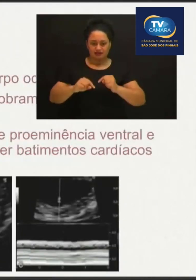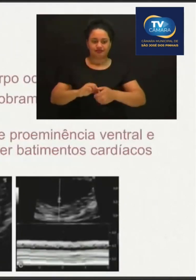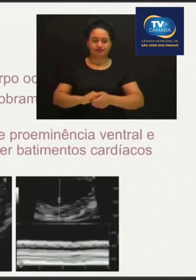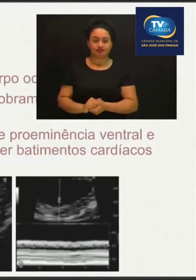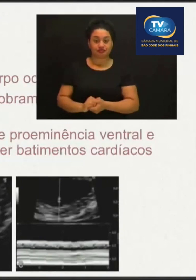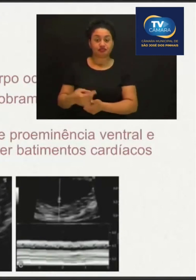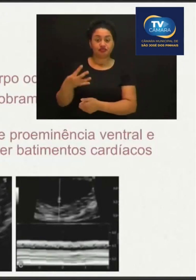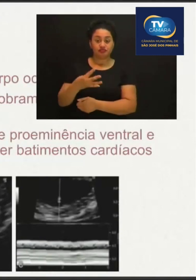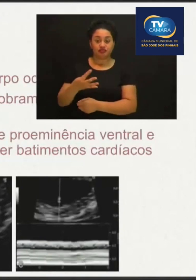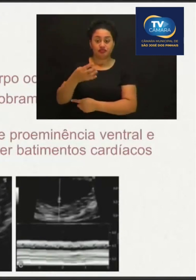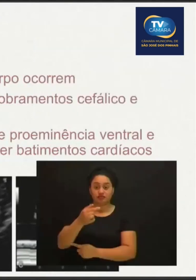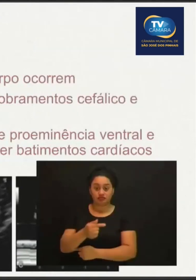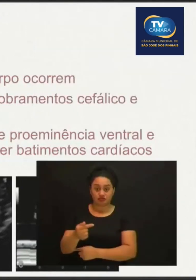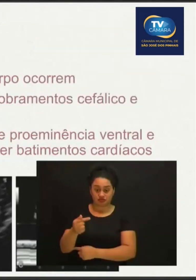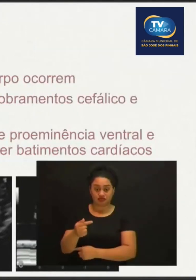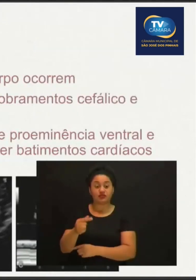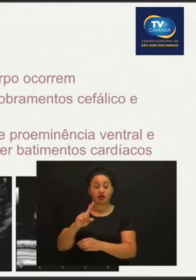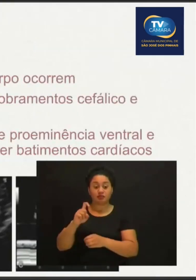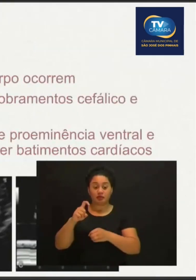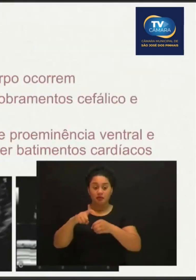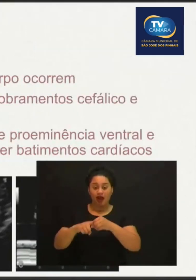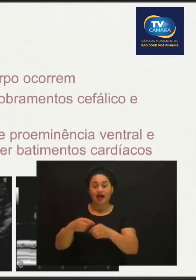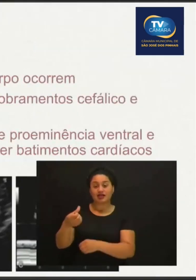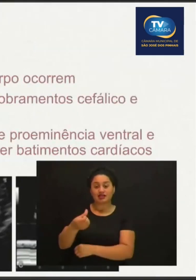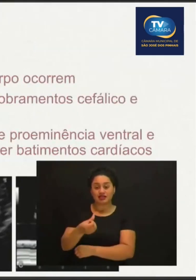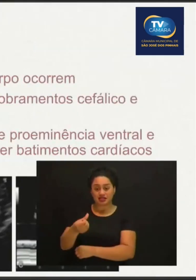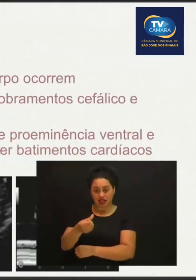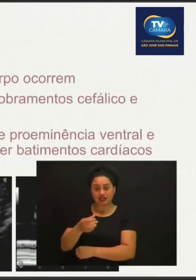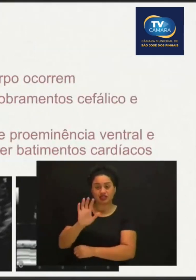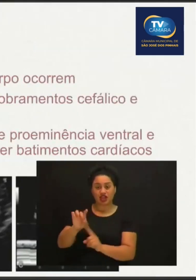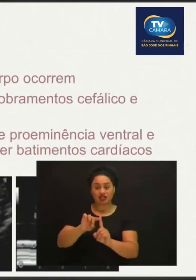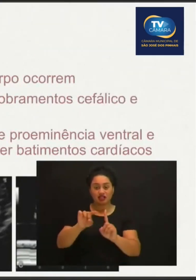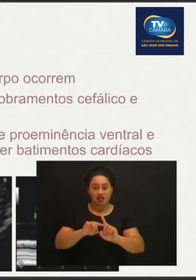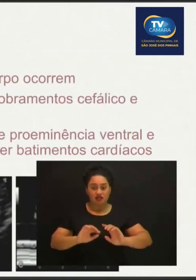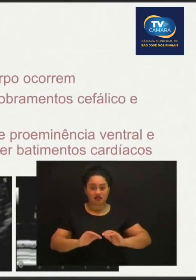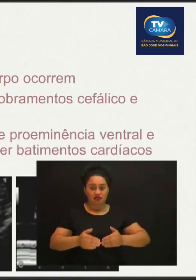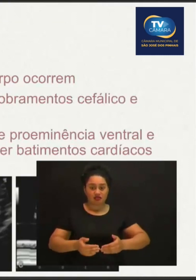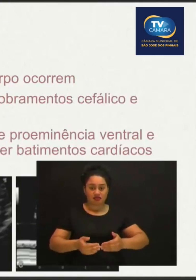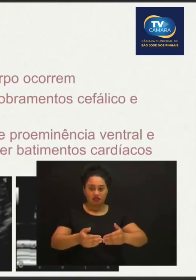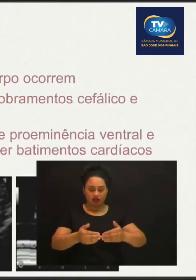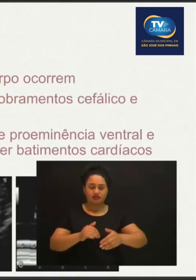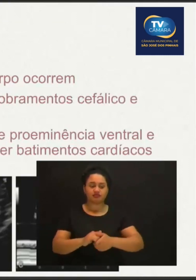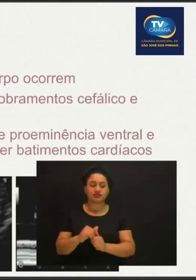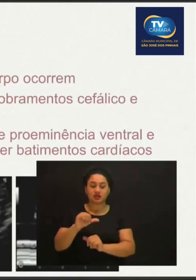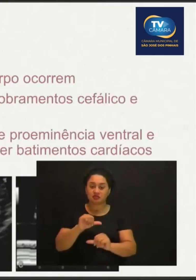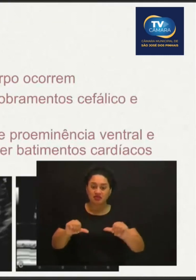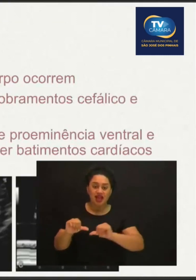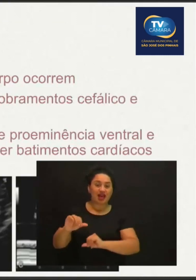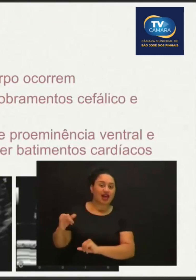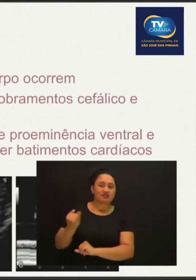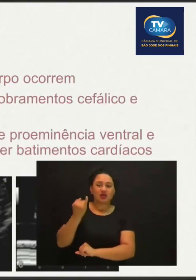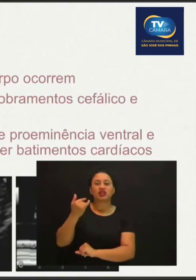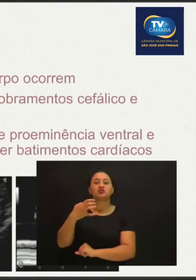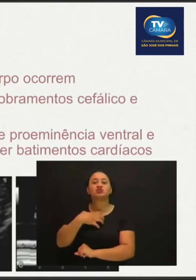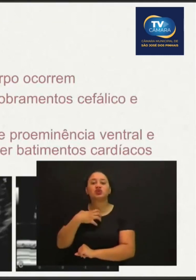semana de fecundação, 6ª de gestação. Mudanças importantes acontecem na forma do corpo.